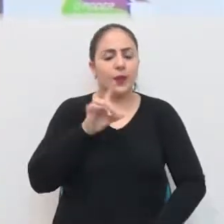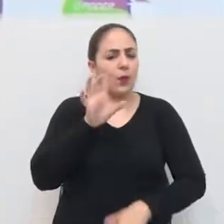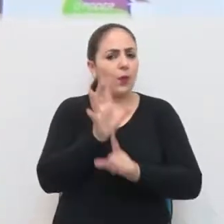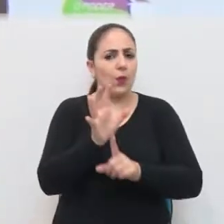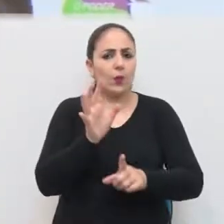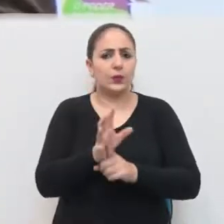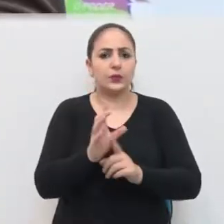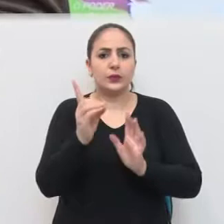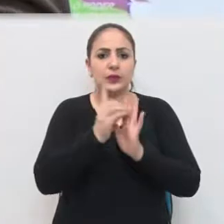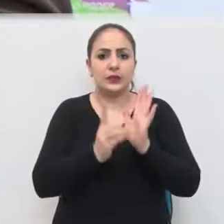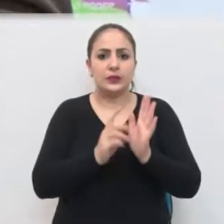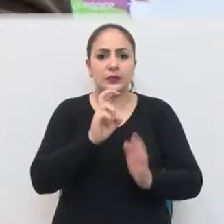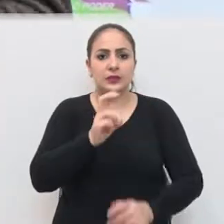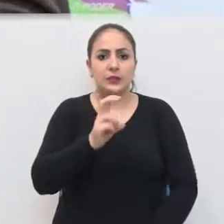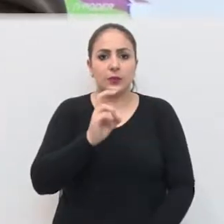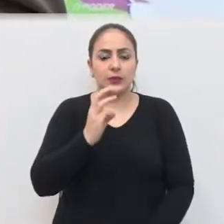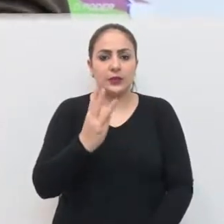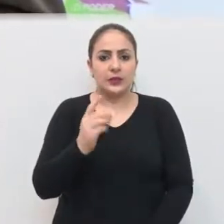contra o decreto